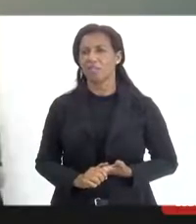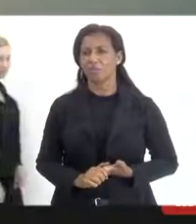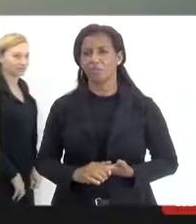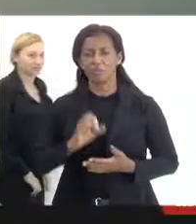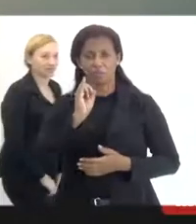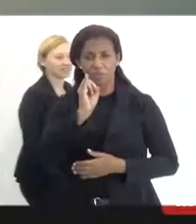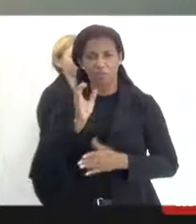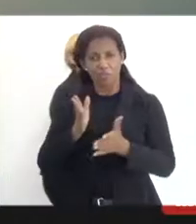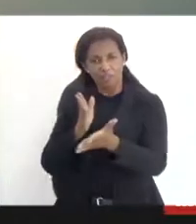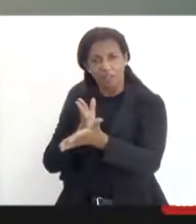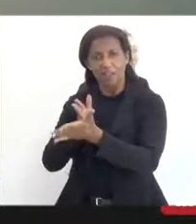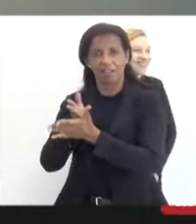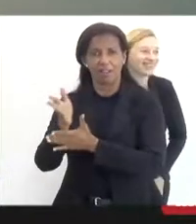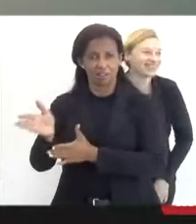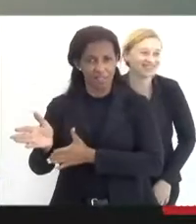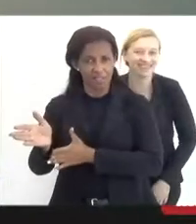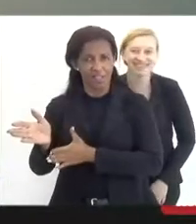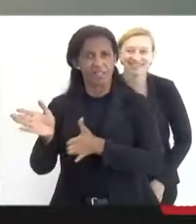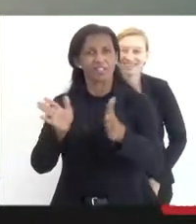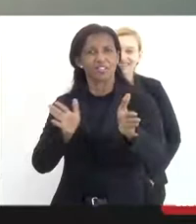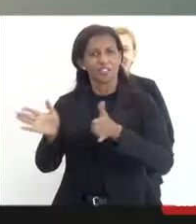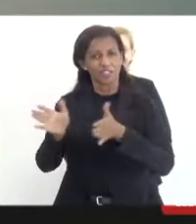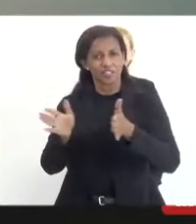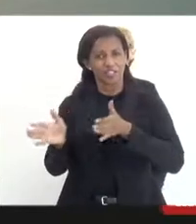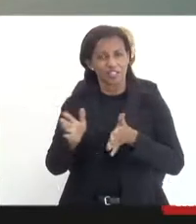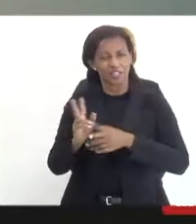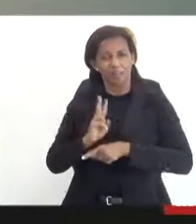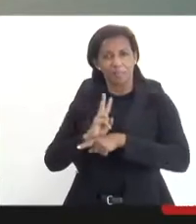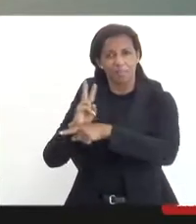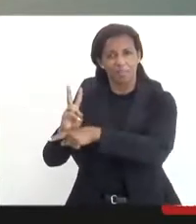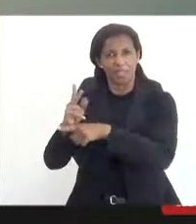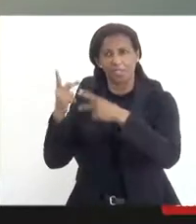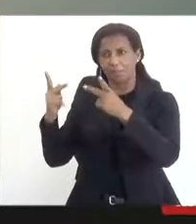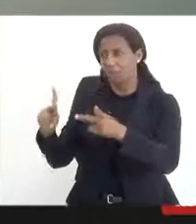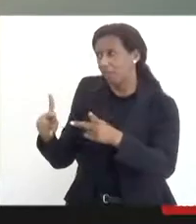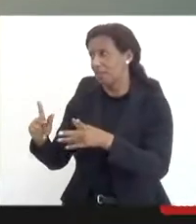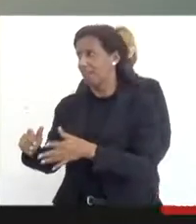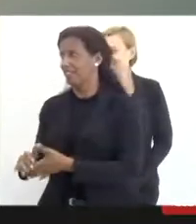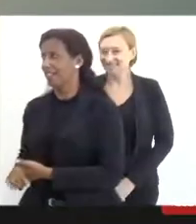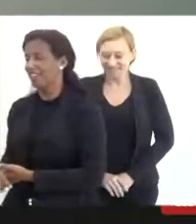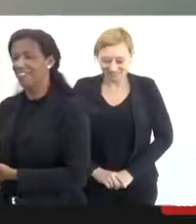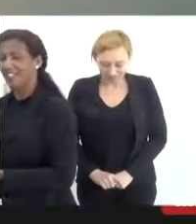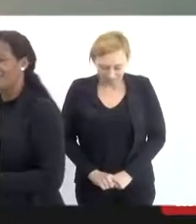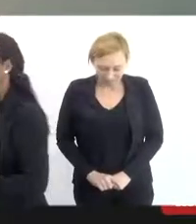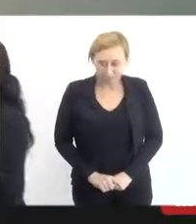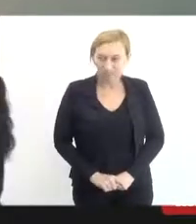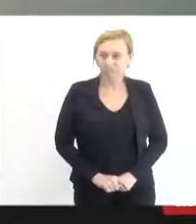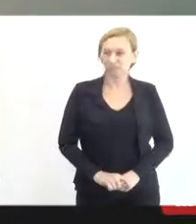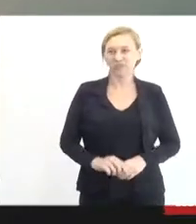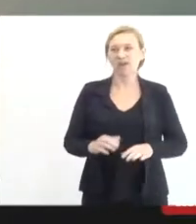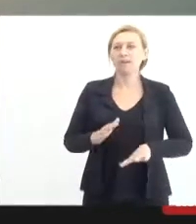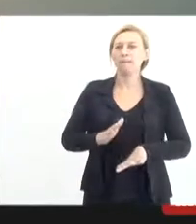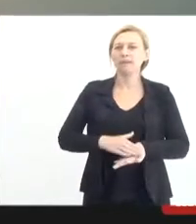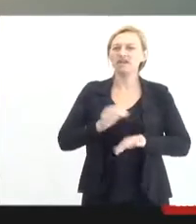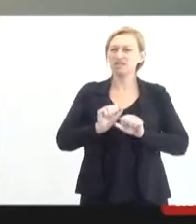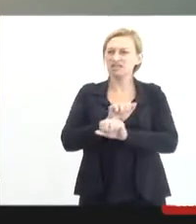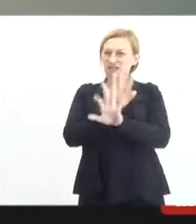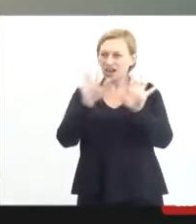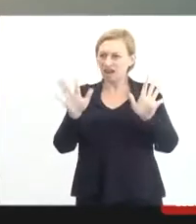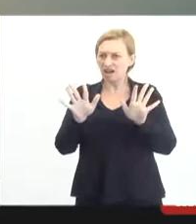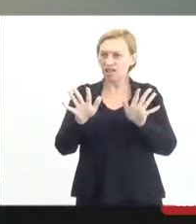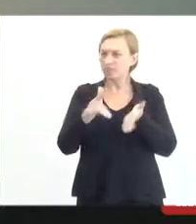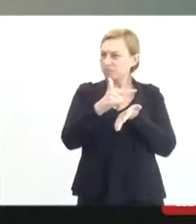tivéssemos acesso à informação já previamente prestada por eles, ou seja, numa legislação mais transparente, mais com